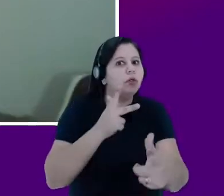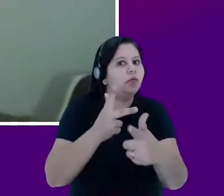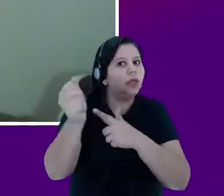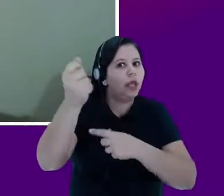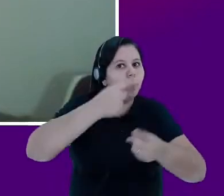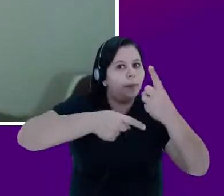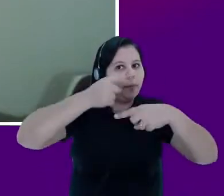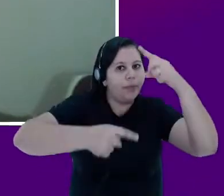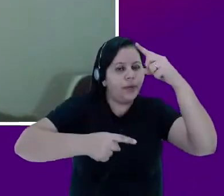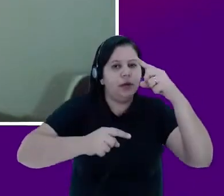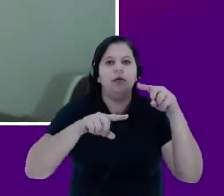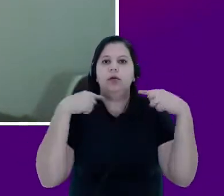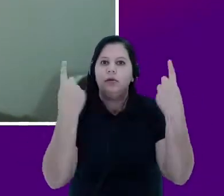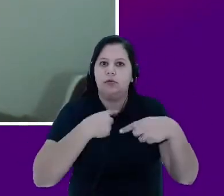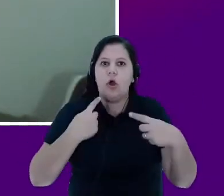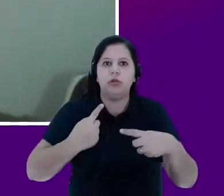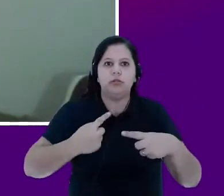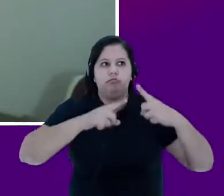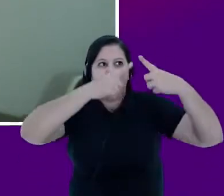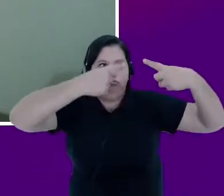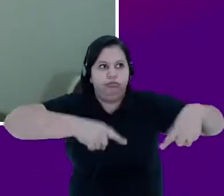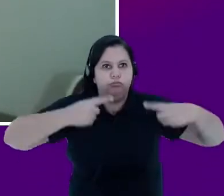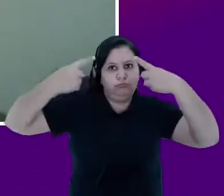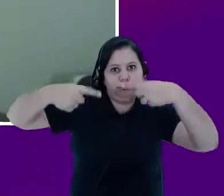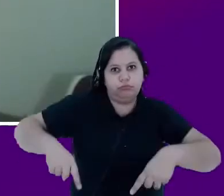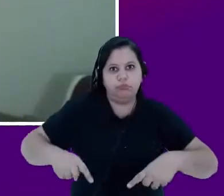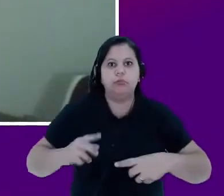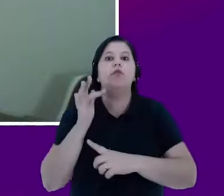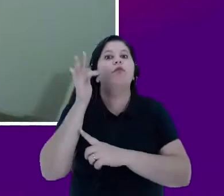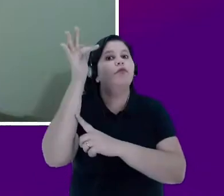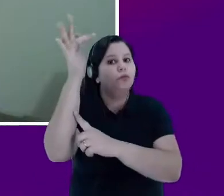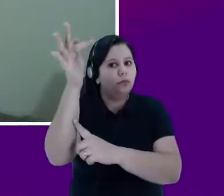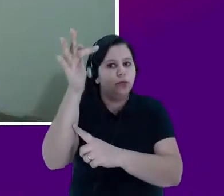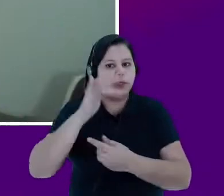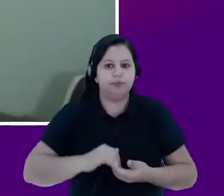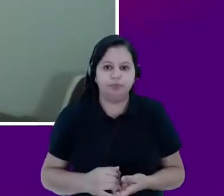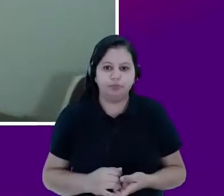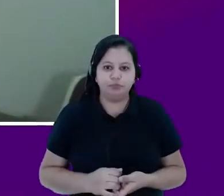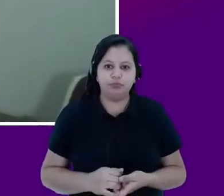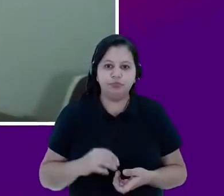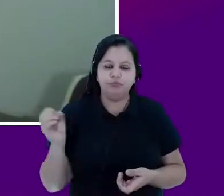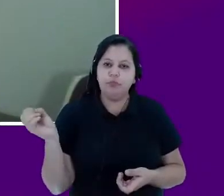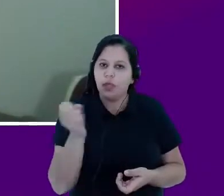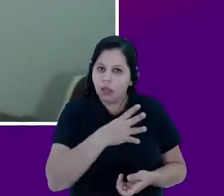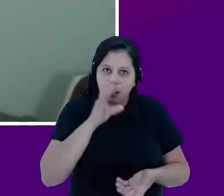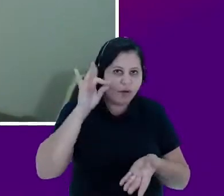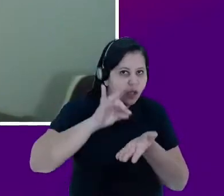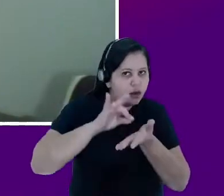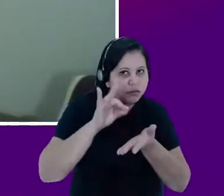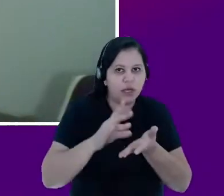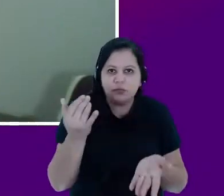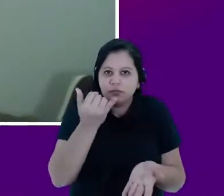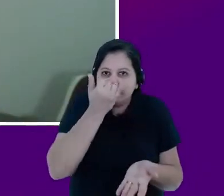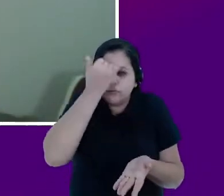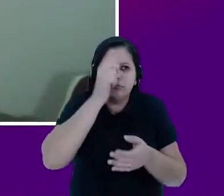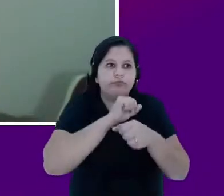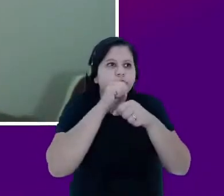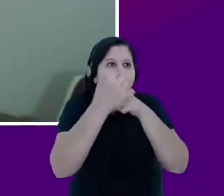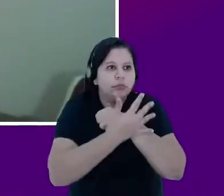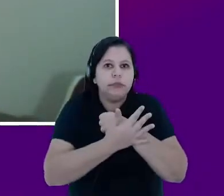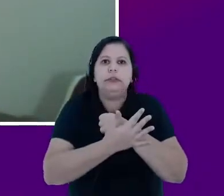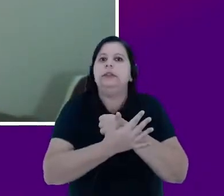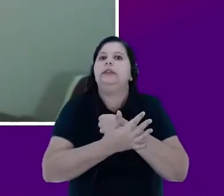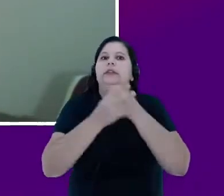mais competitivo no futuro. A nova realidade impactou diretamente o comportamento